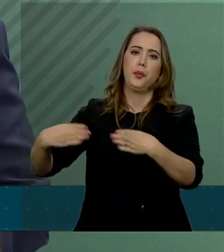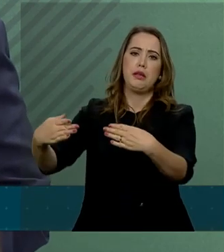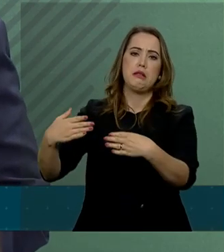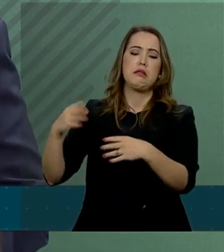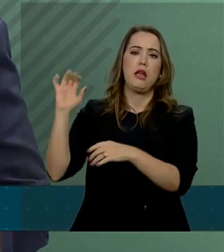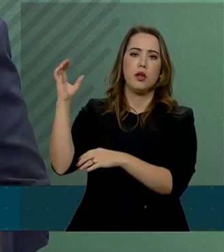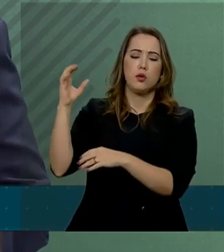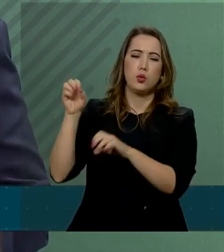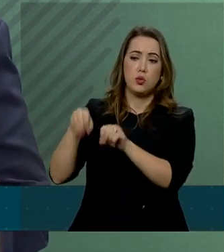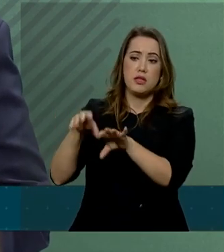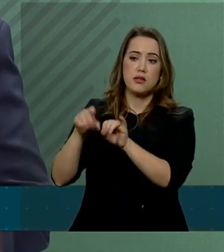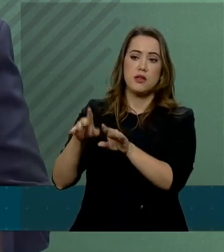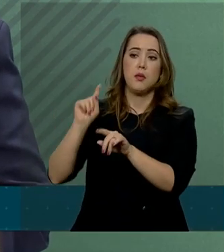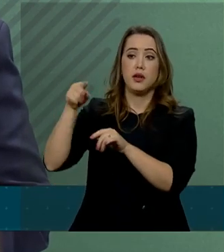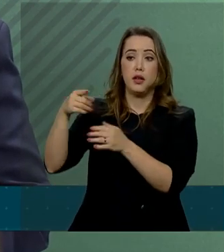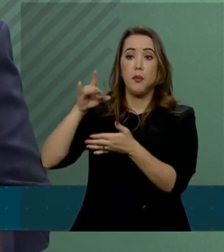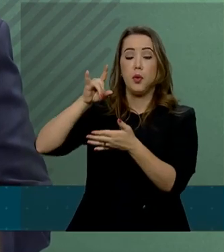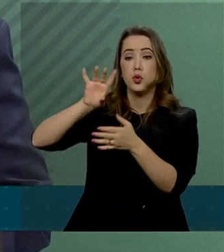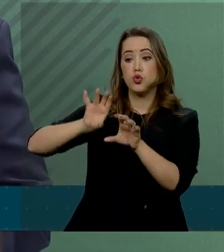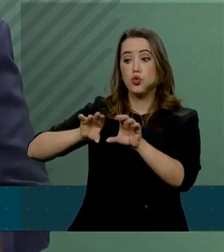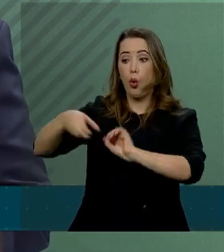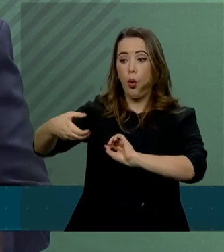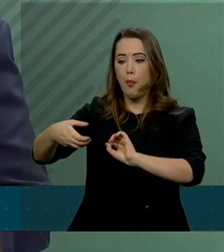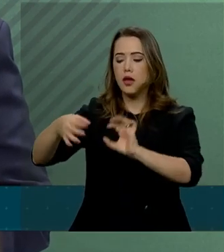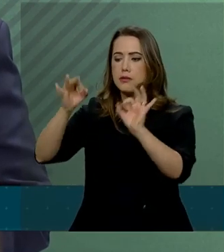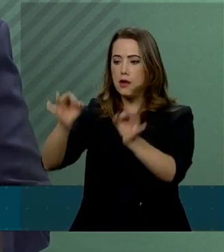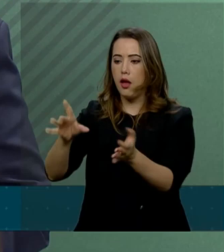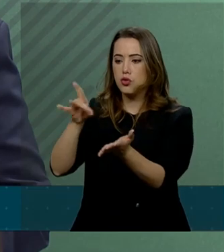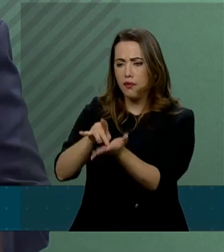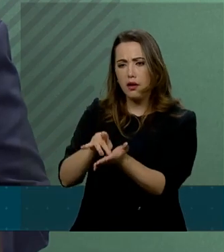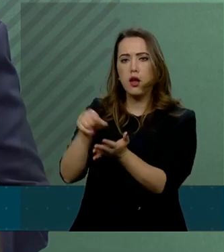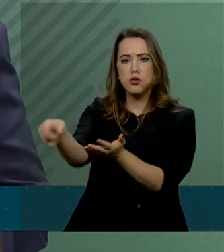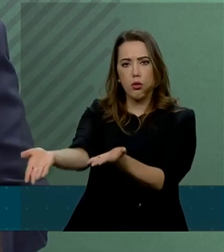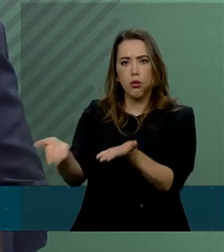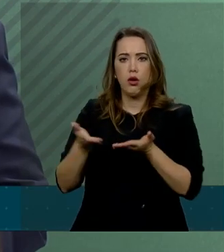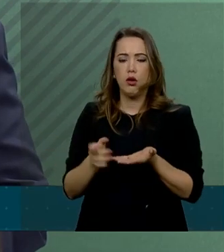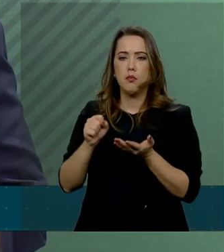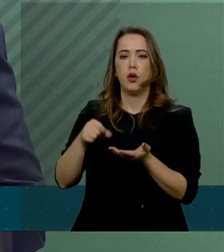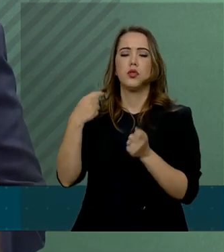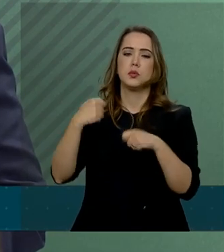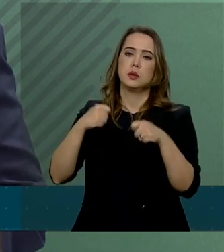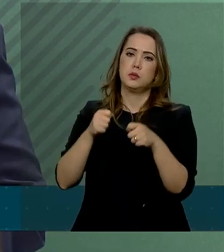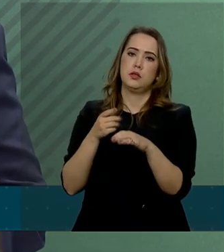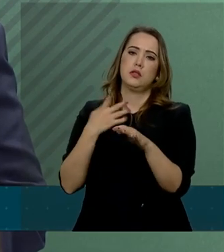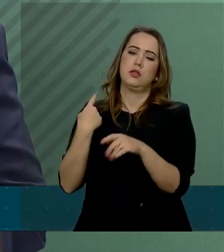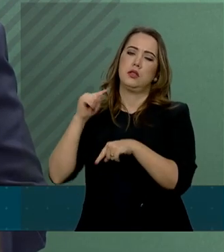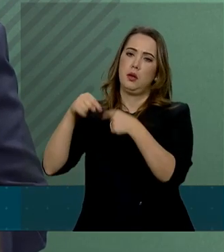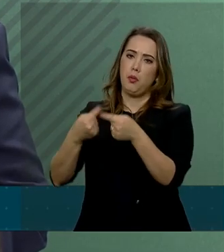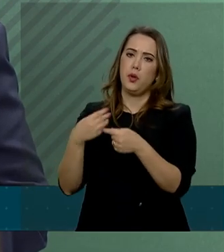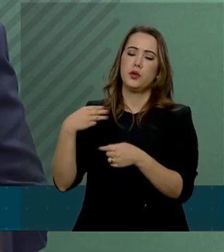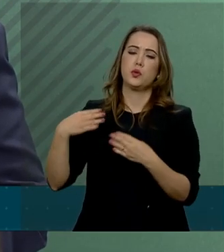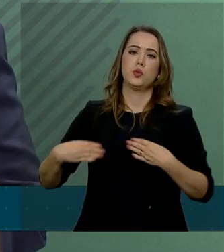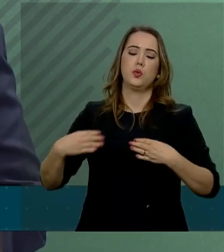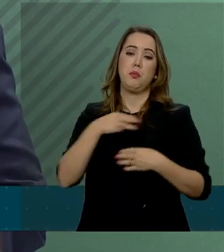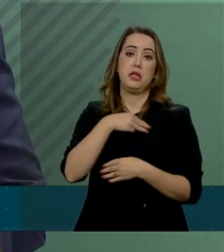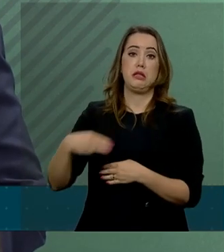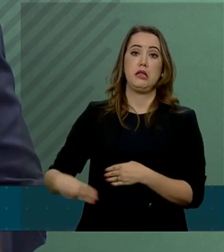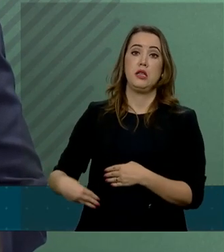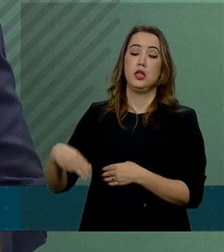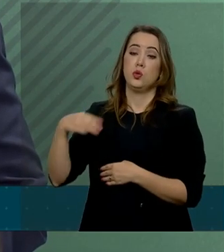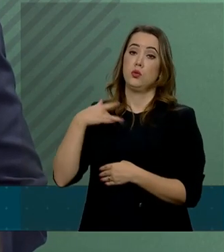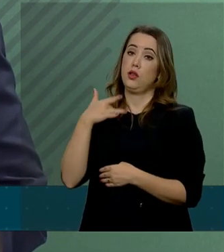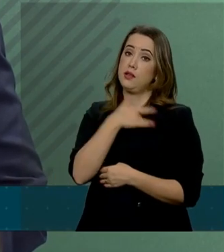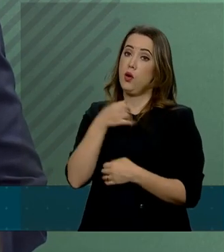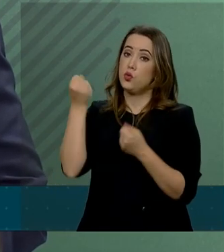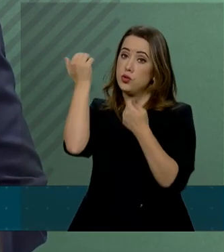participarem desse processo não obstante este é um comentário que precisará ser referendado pelo ministro mandetta manhã ganhar